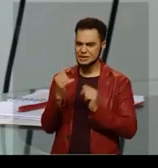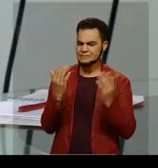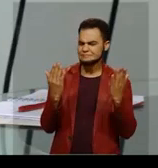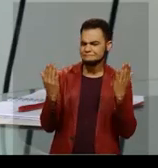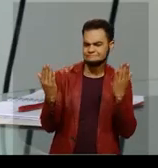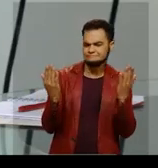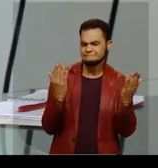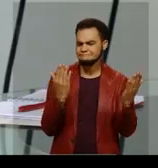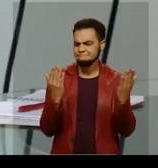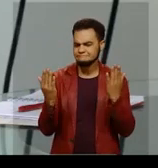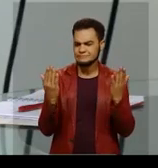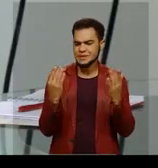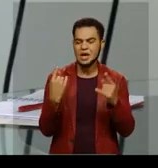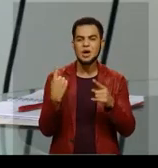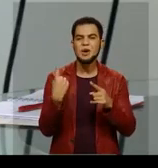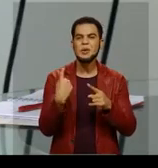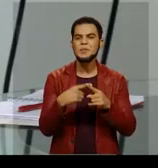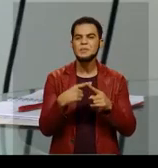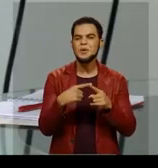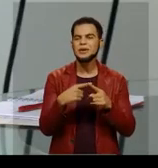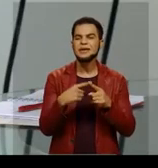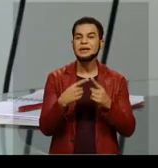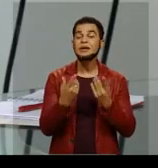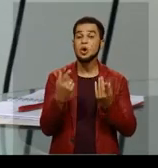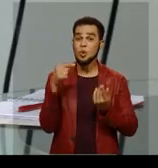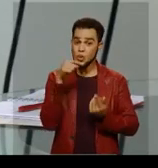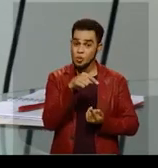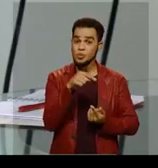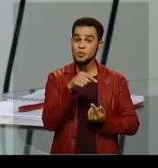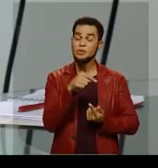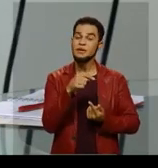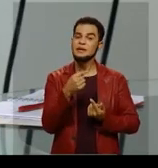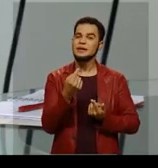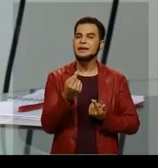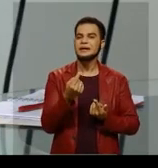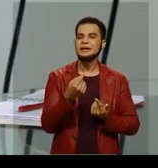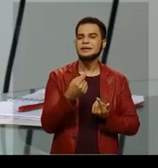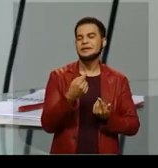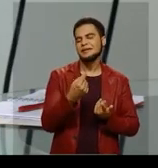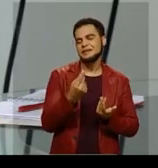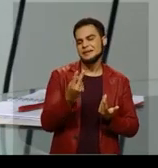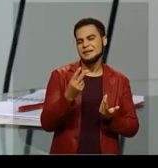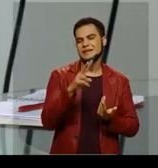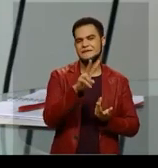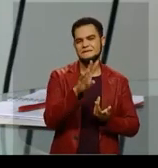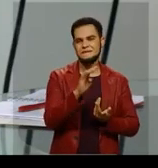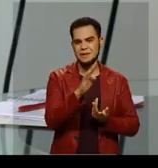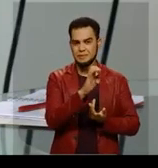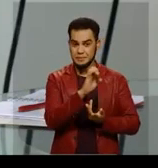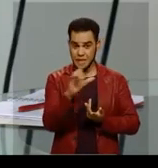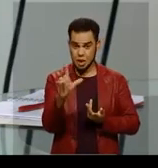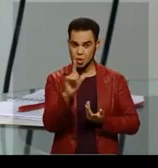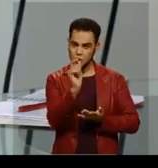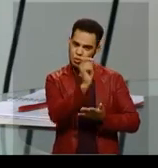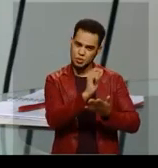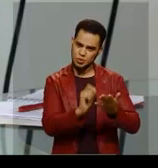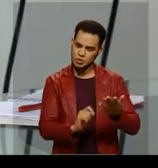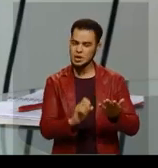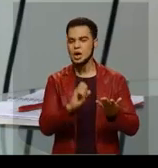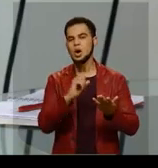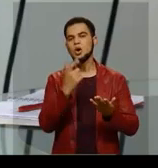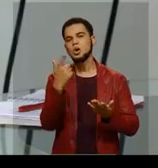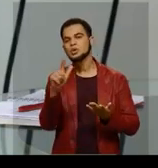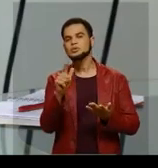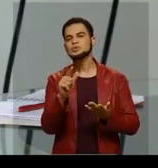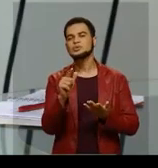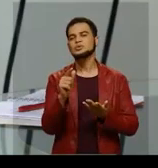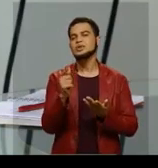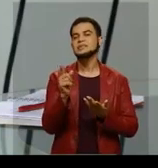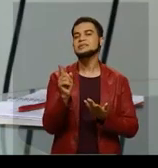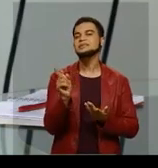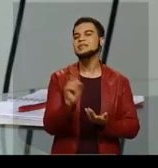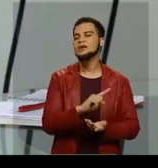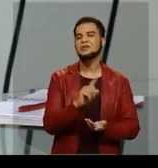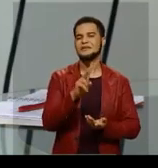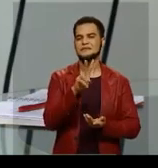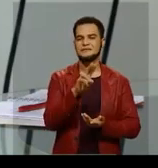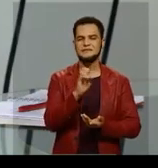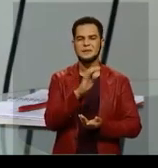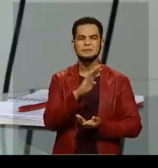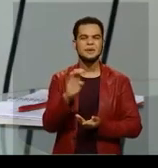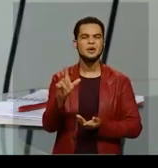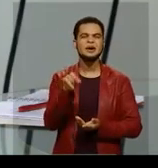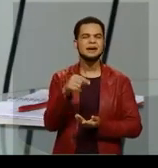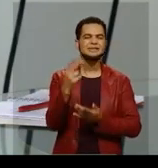linguagem verbal e a não verbal. Né, que é de suma importância, é você interpretar a